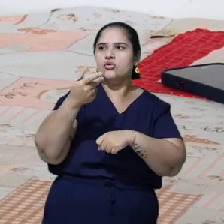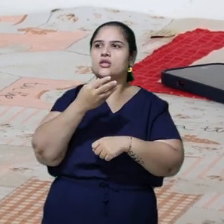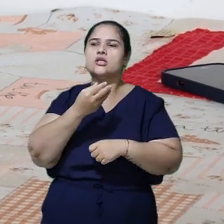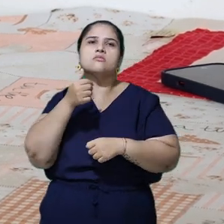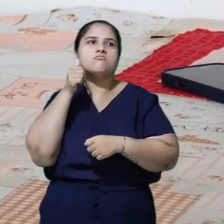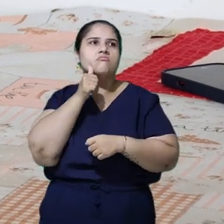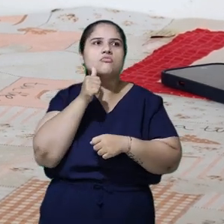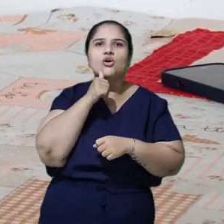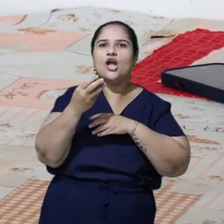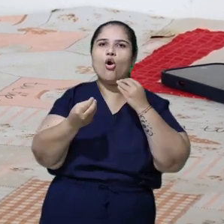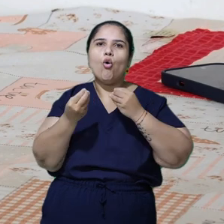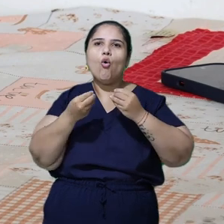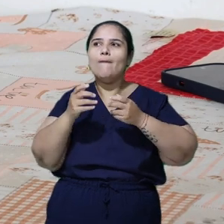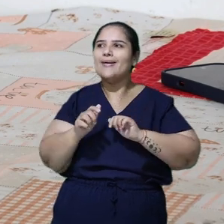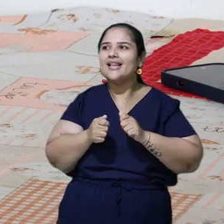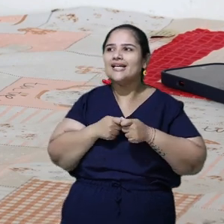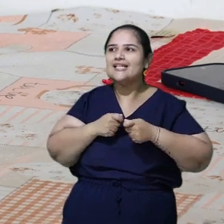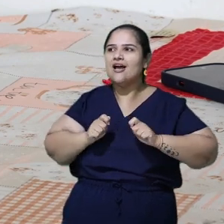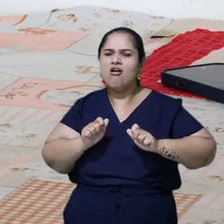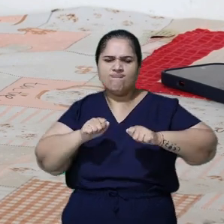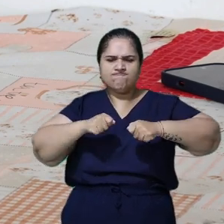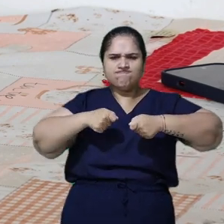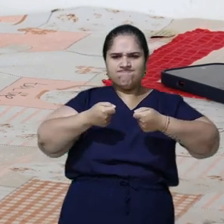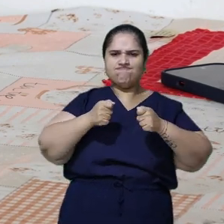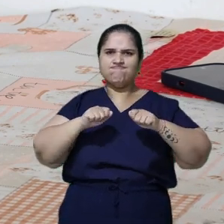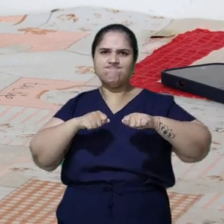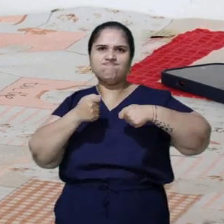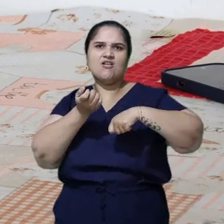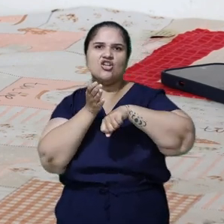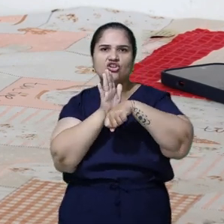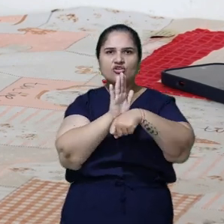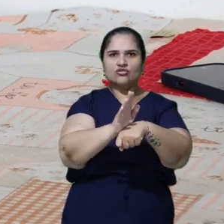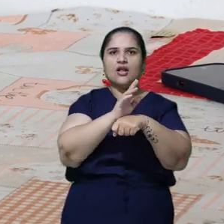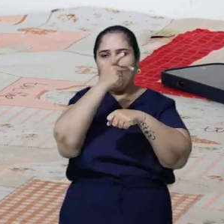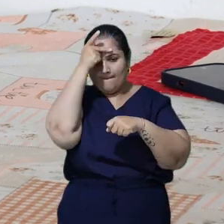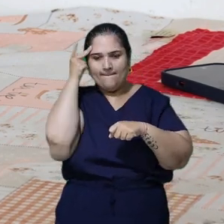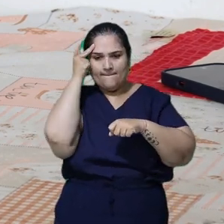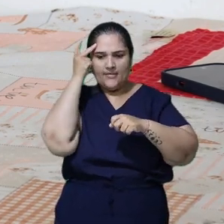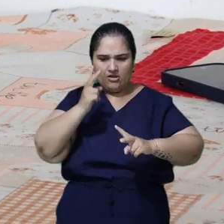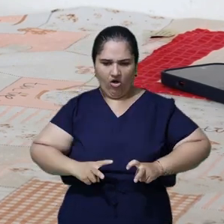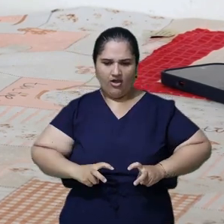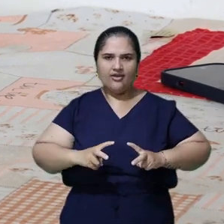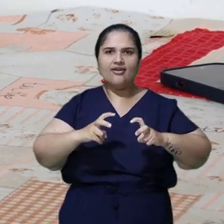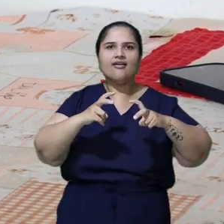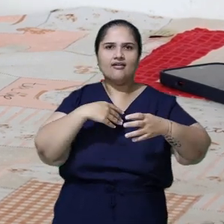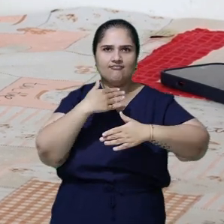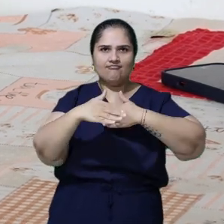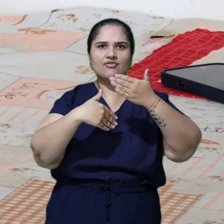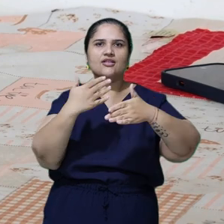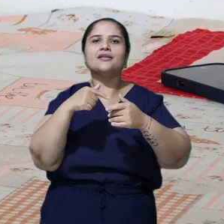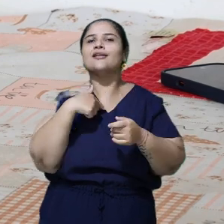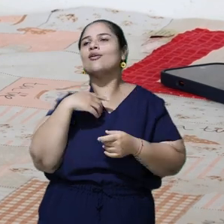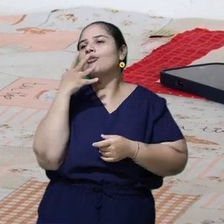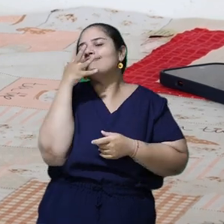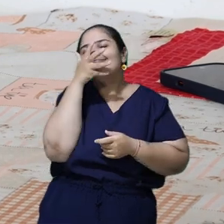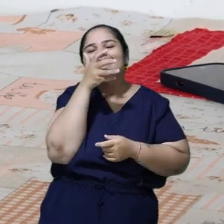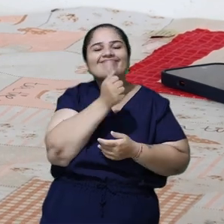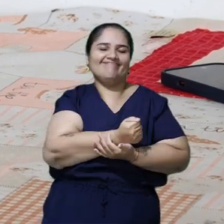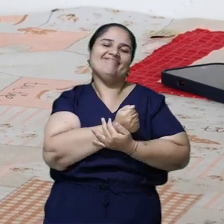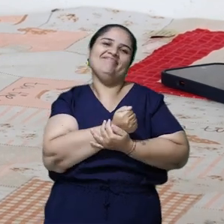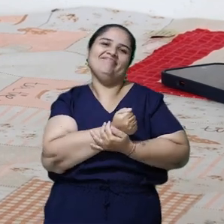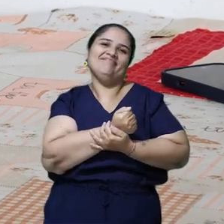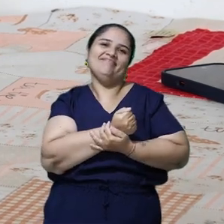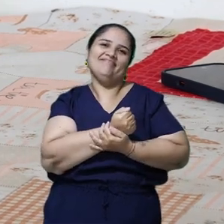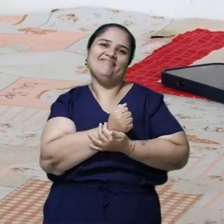dedica em prol de ajudar pessoas que estão passando pelo câncer. E eu acho isso tão lindo. Tipo,